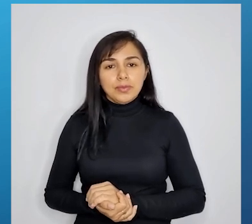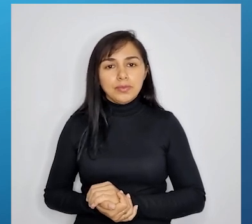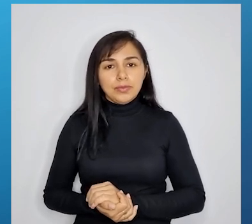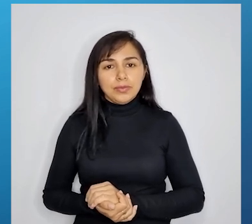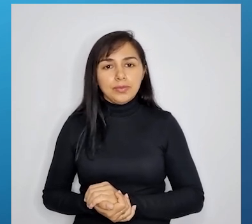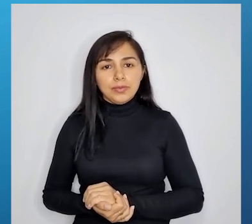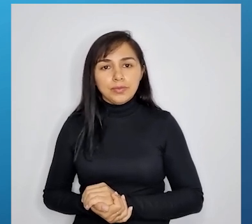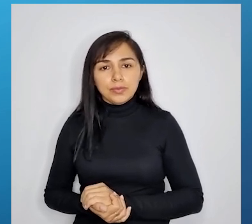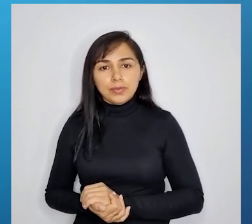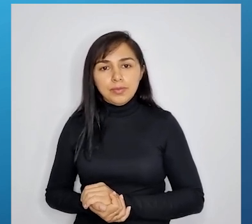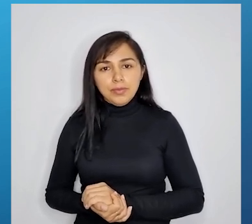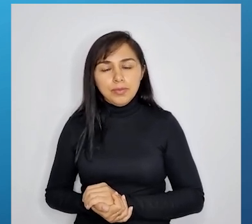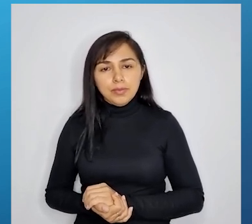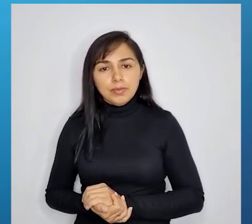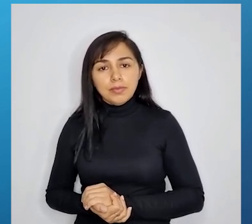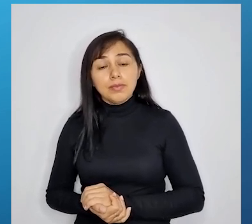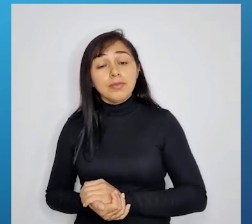só.